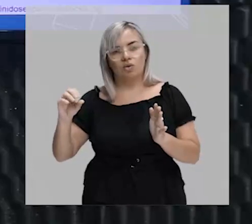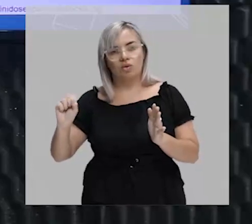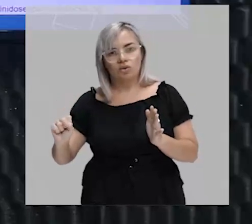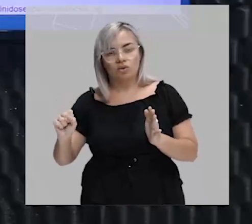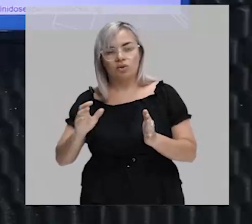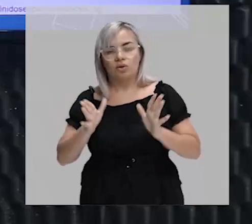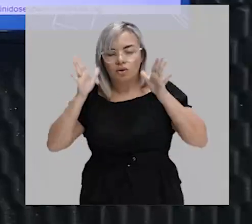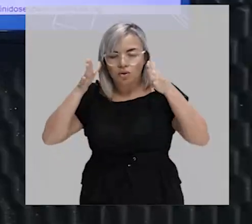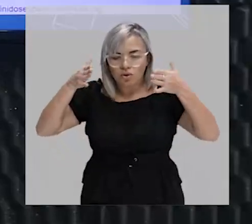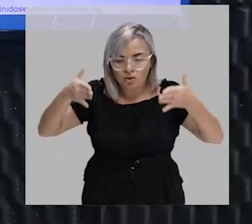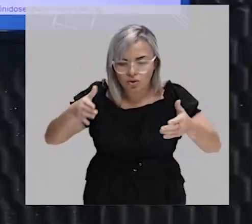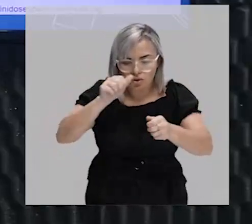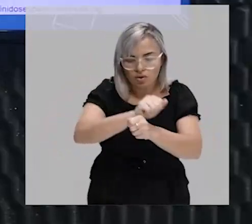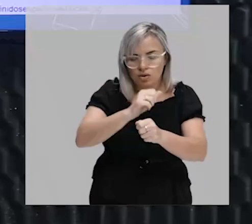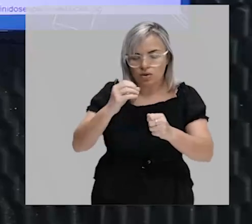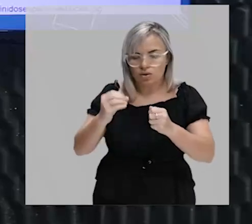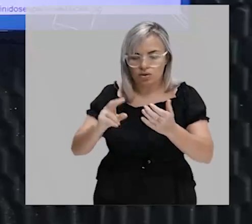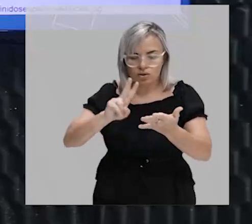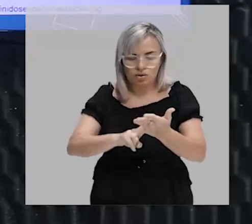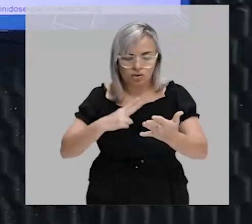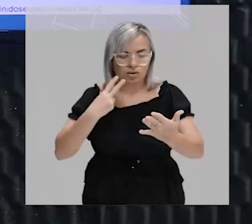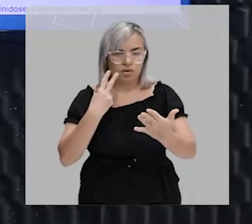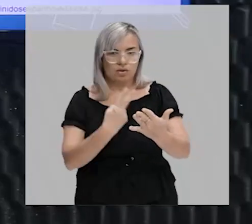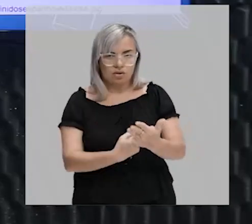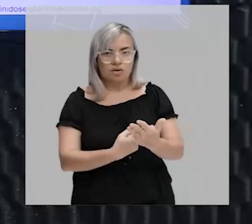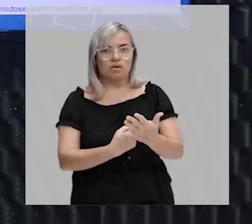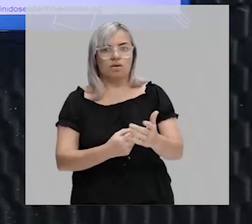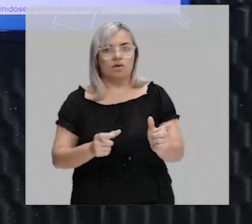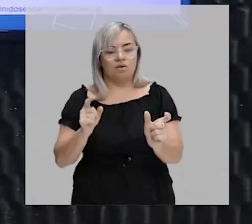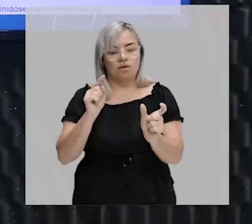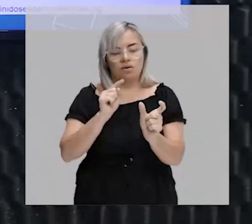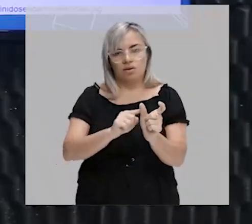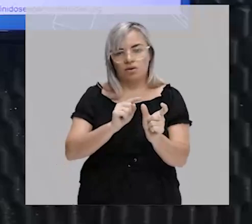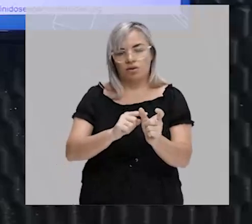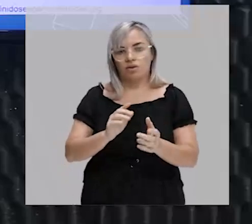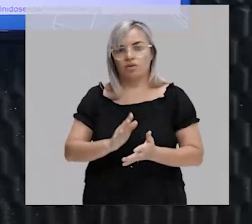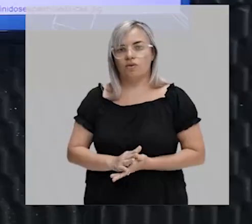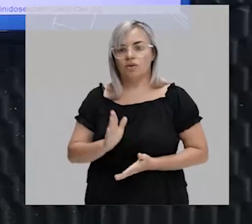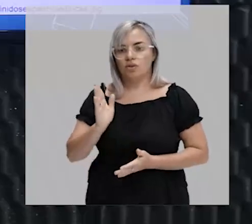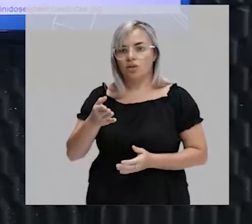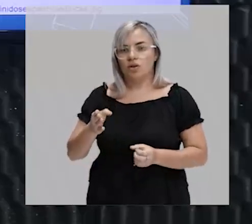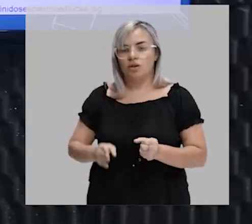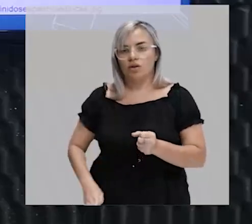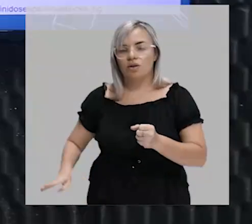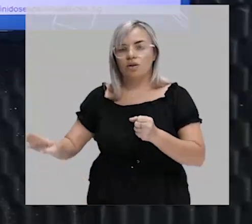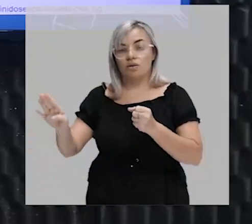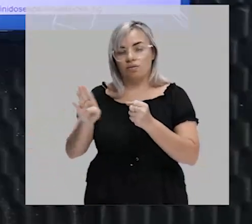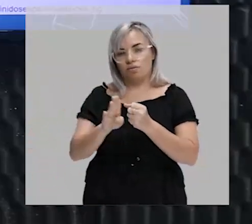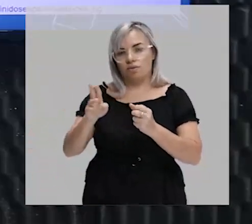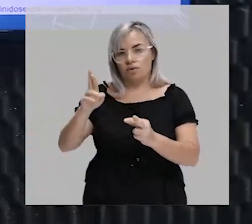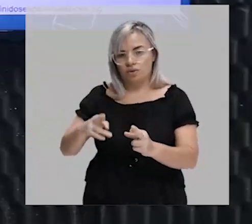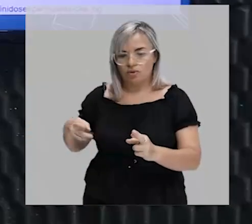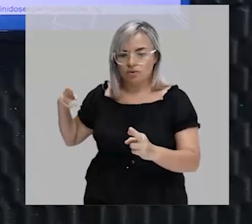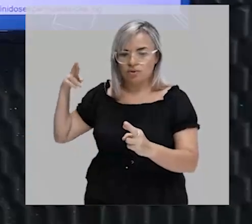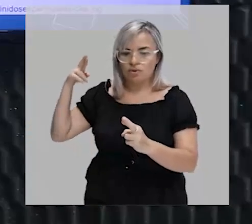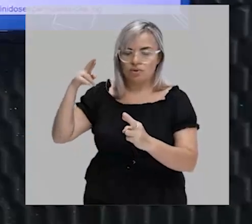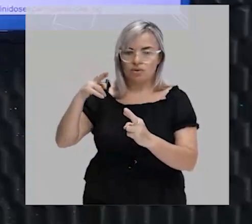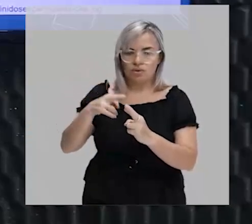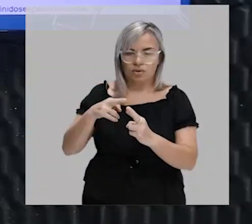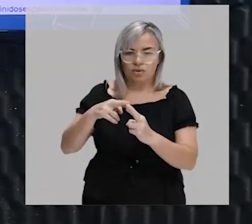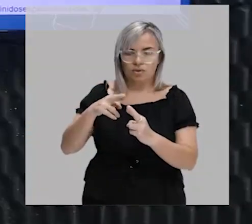no artigo para poder traduzir as nossas palavras. No substantivo, quando eu me refiro ao